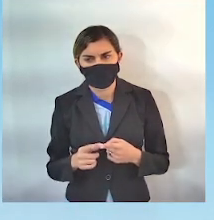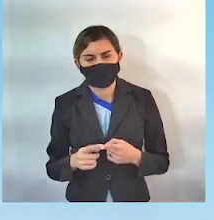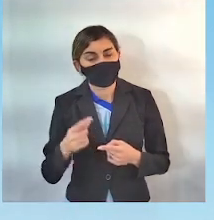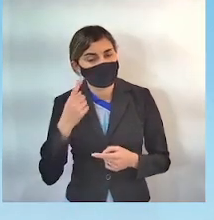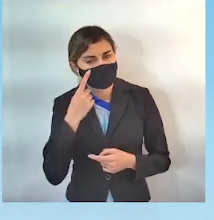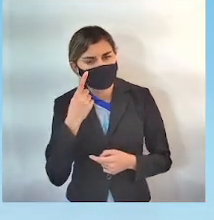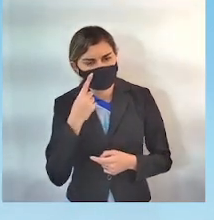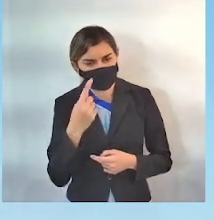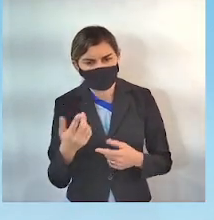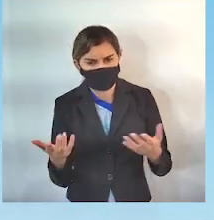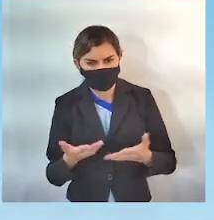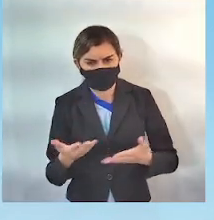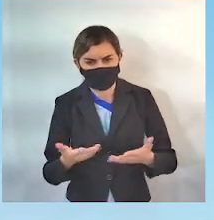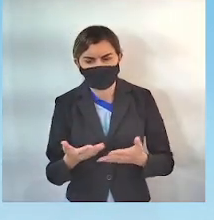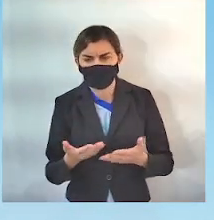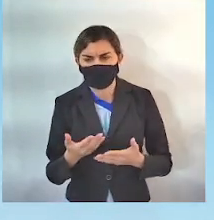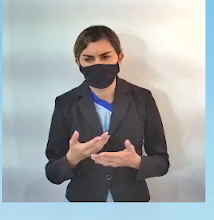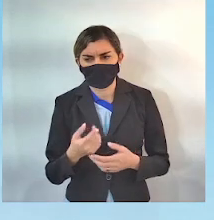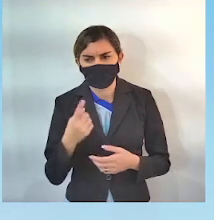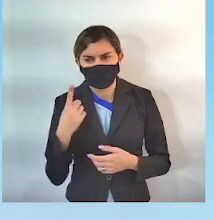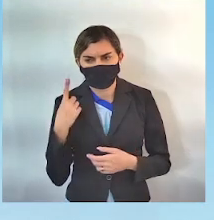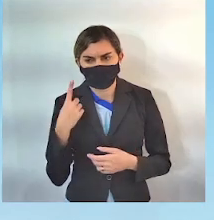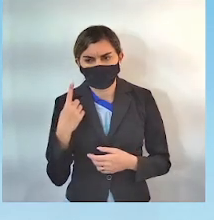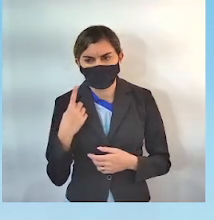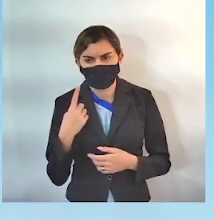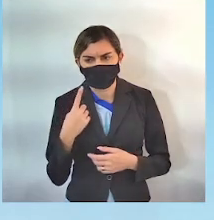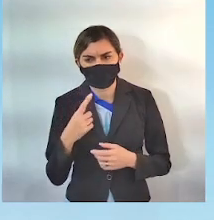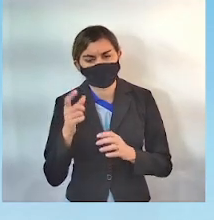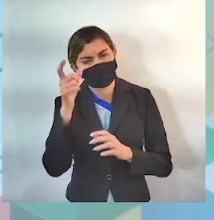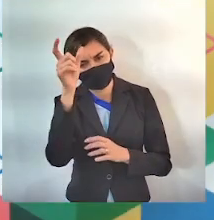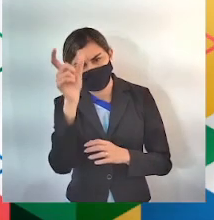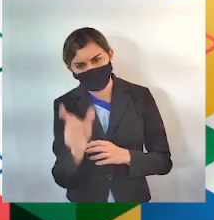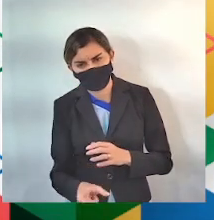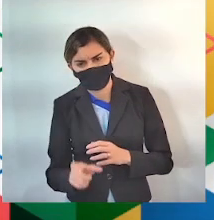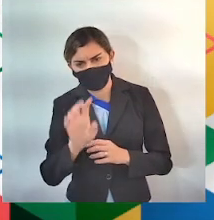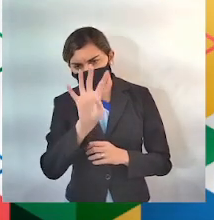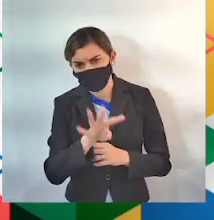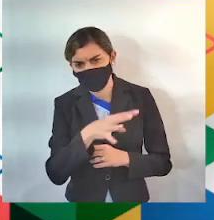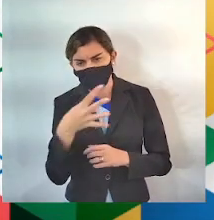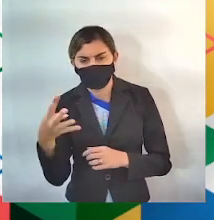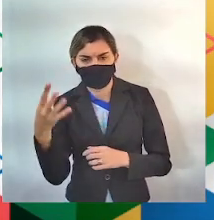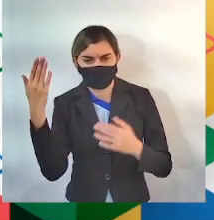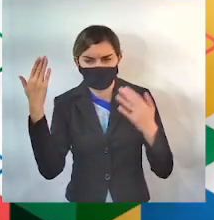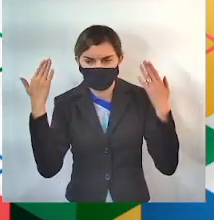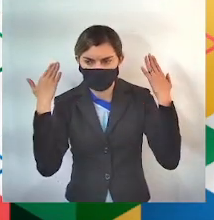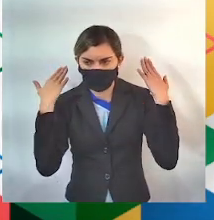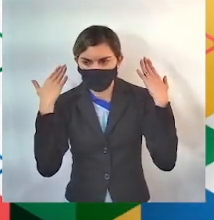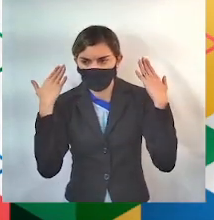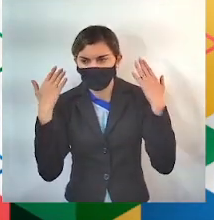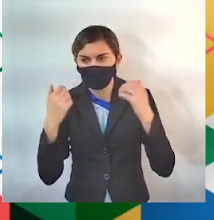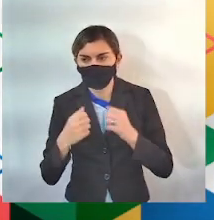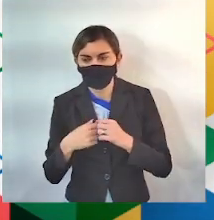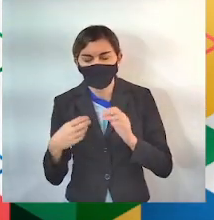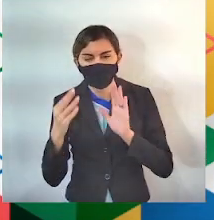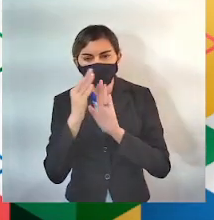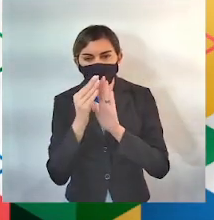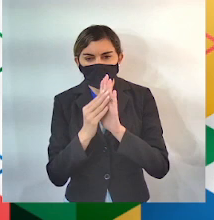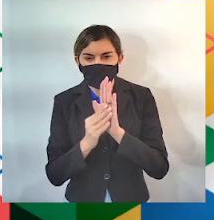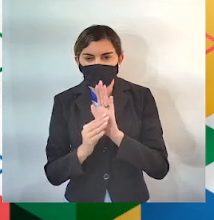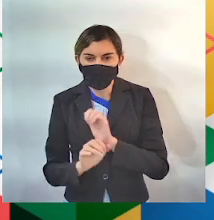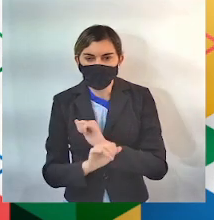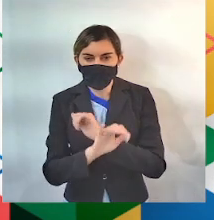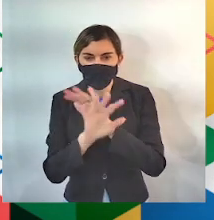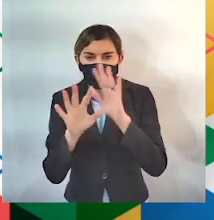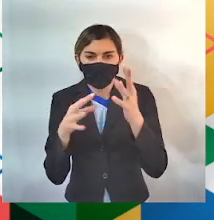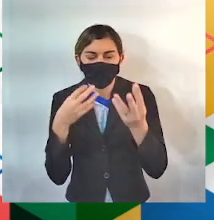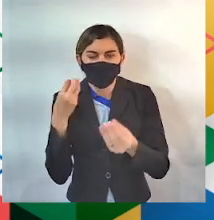Veja aí agora uma tabelinha bem, né, enxuta e clara